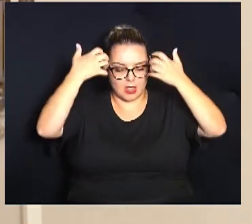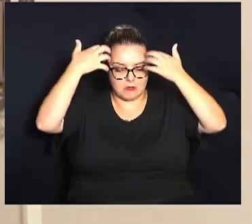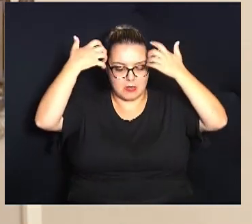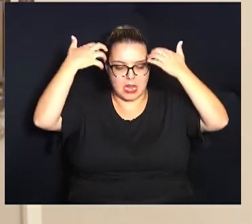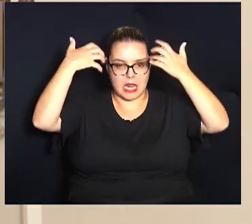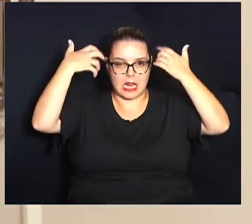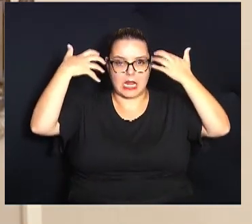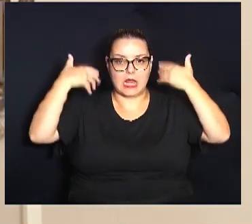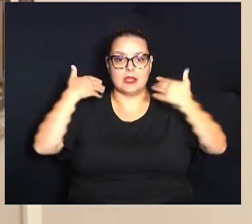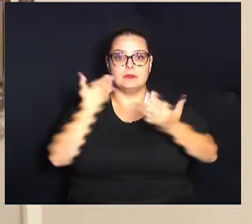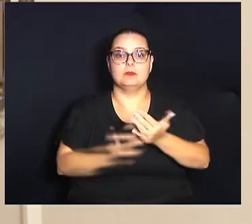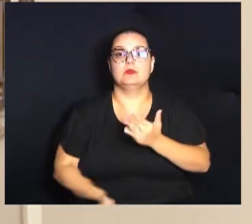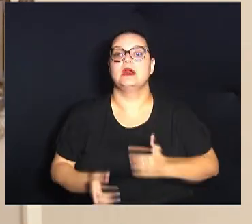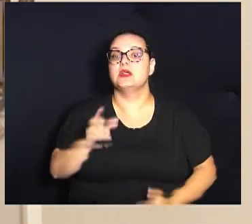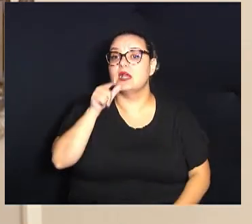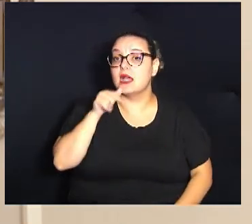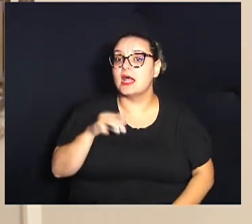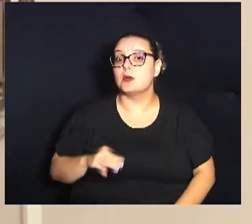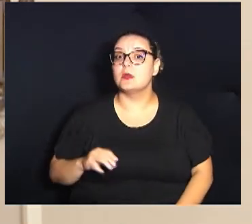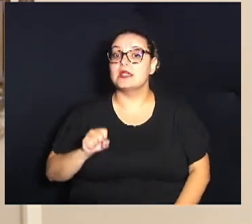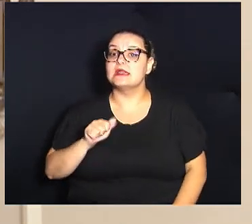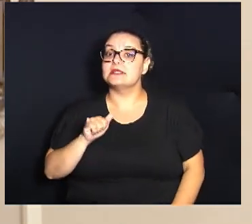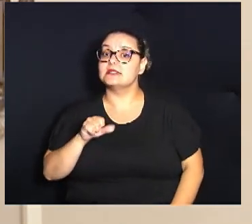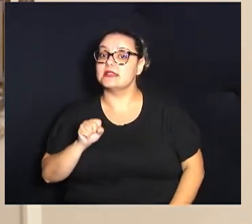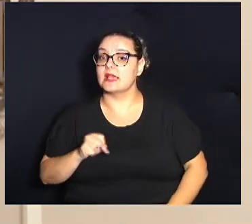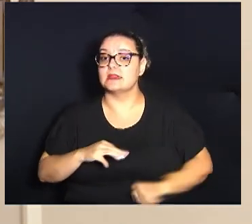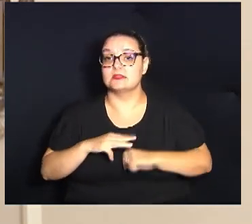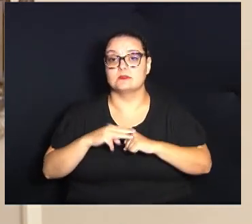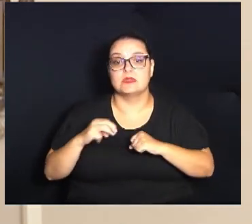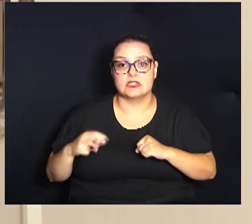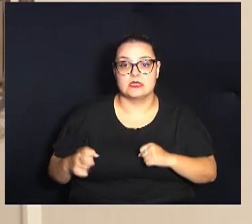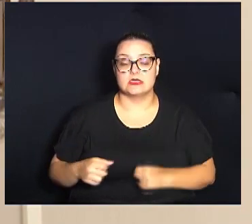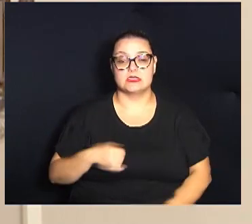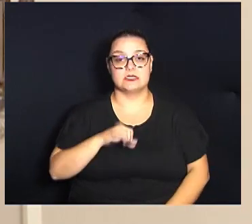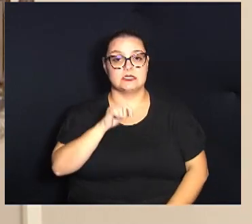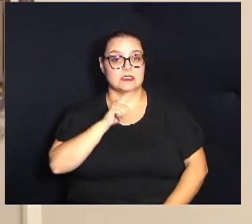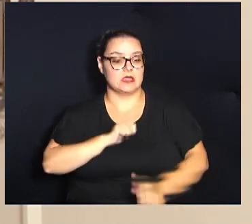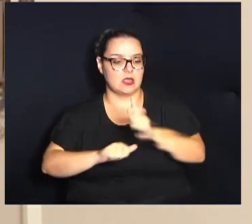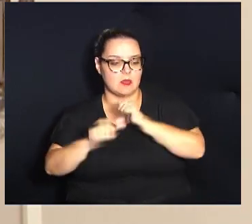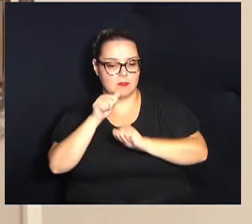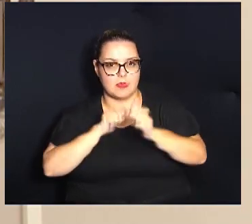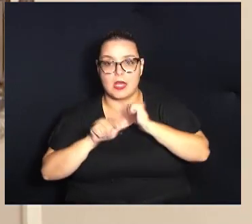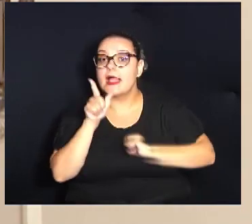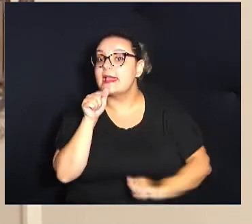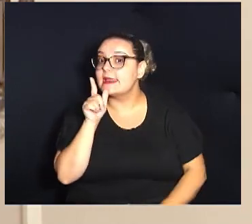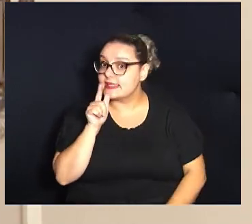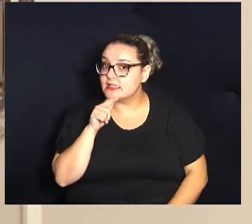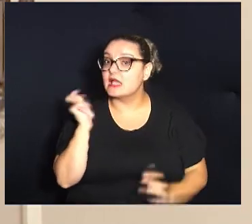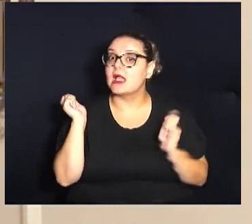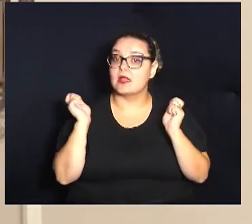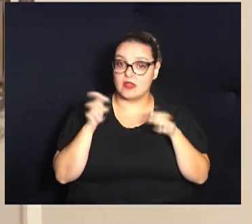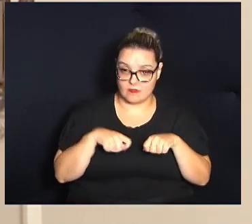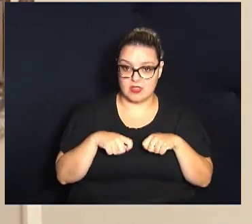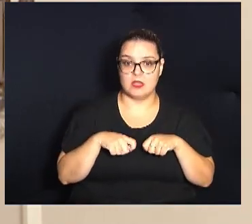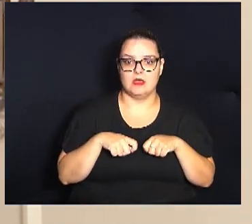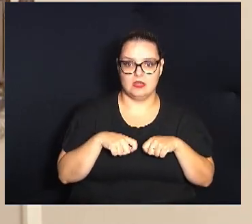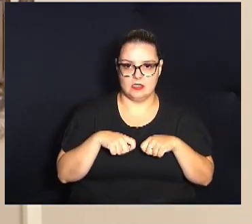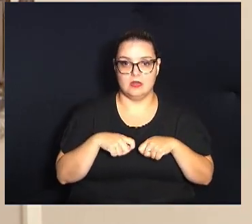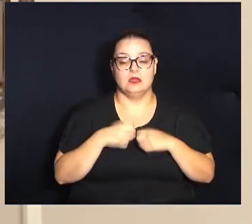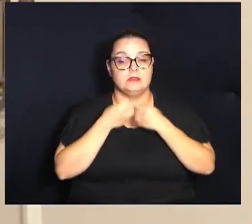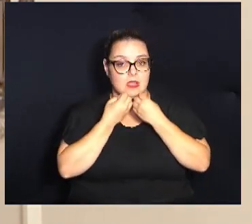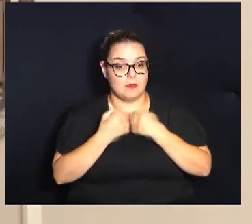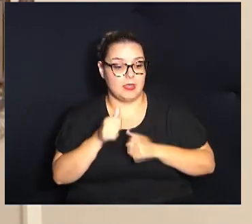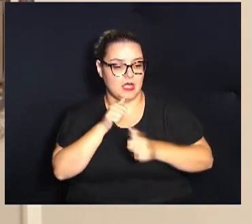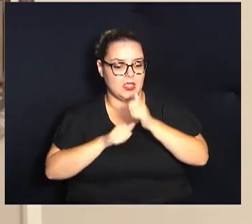perde água e sais minerais. Se você tem uma hidratação eficiente, você está bem